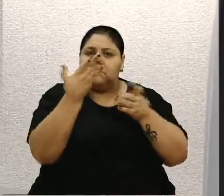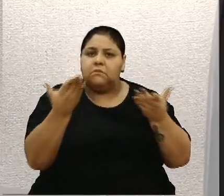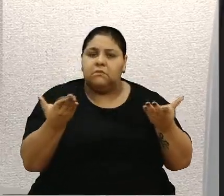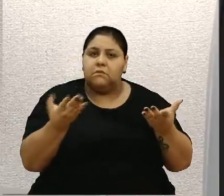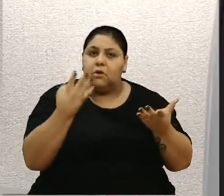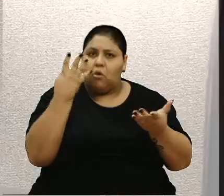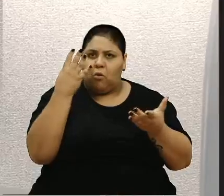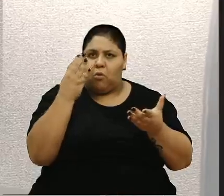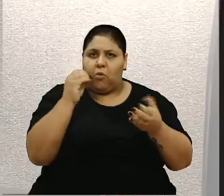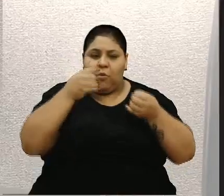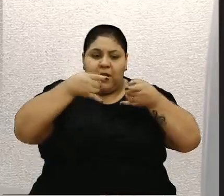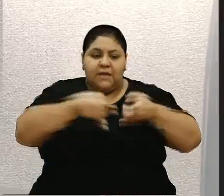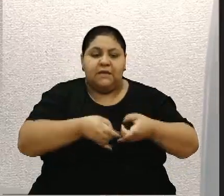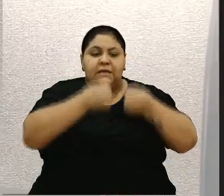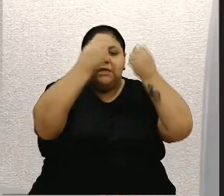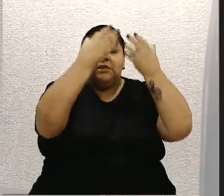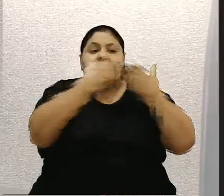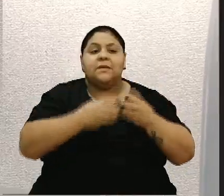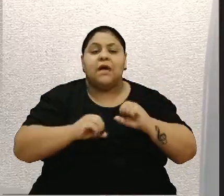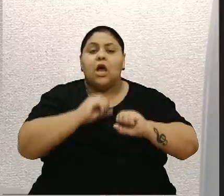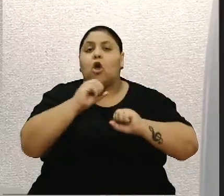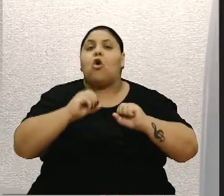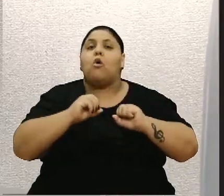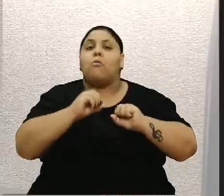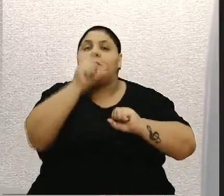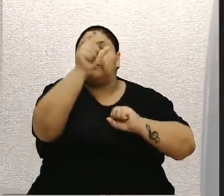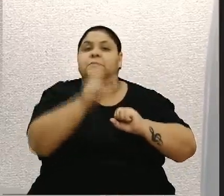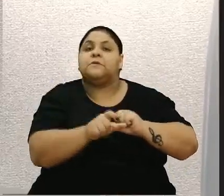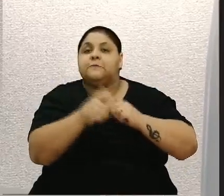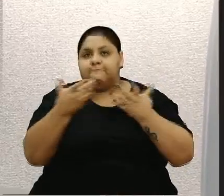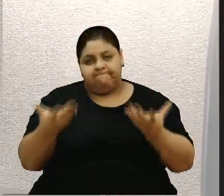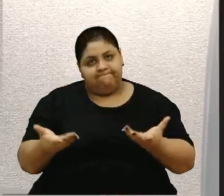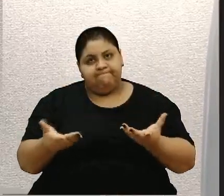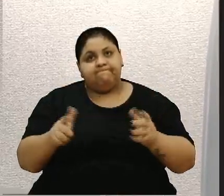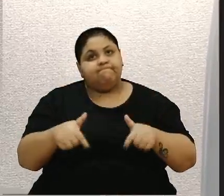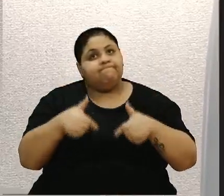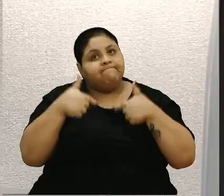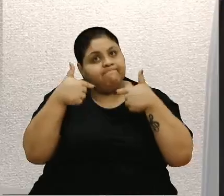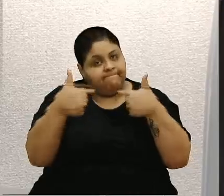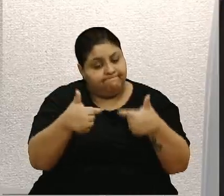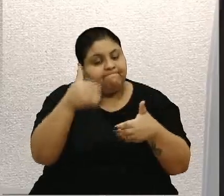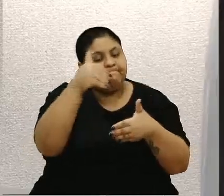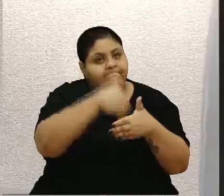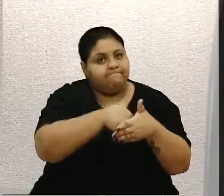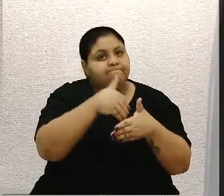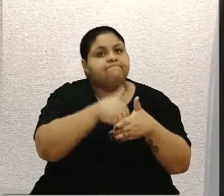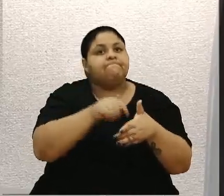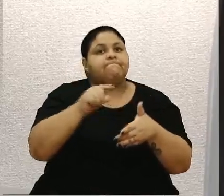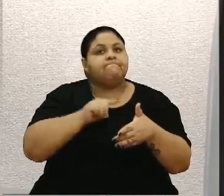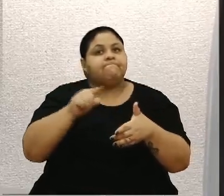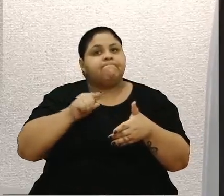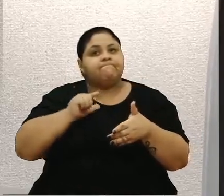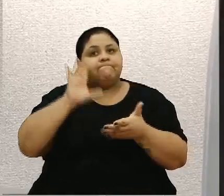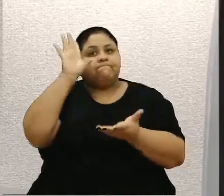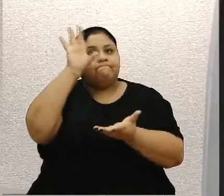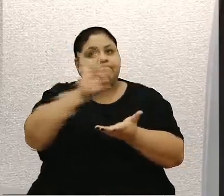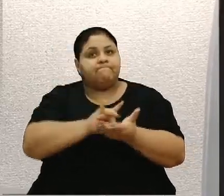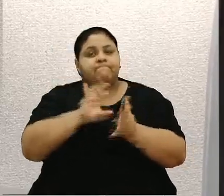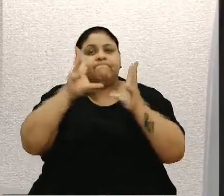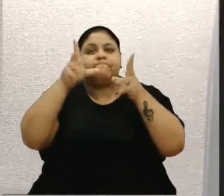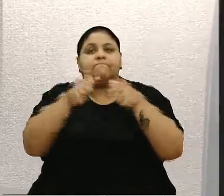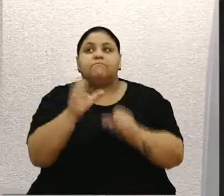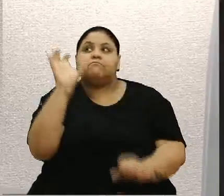40 leitos e vão explicar como para o povo que só mandaram uma vez. Então é uma atitude um pouco eleitoreira, teria que ser permanente. Quanto às lâmpadas, vereador